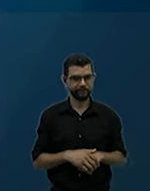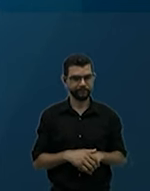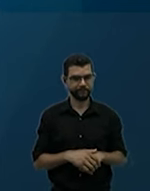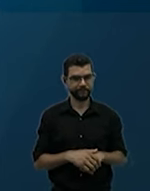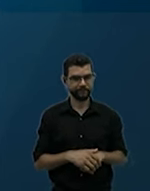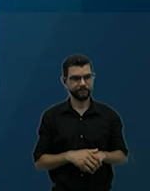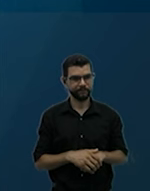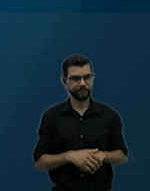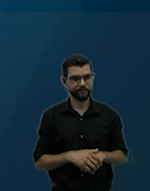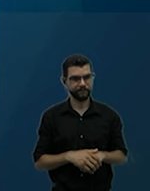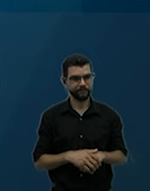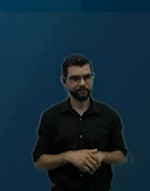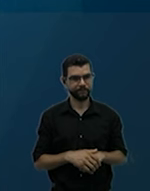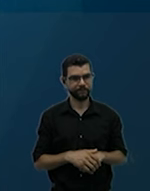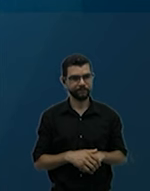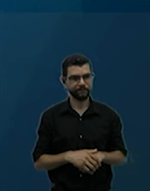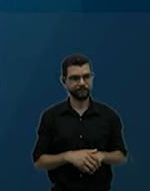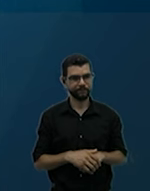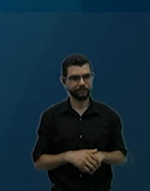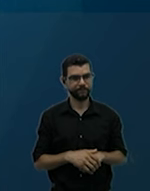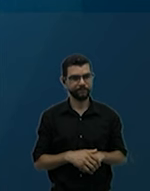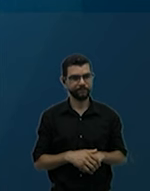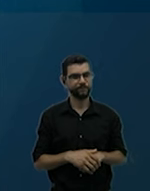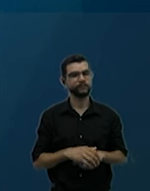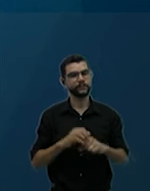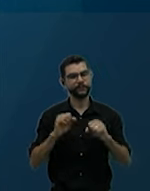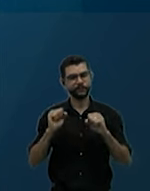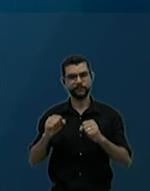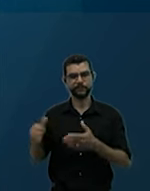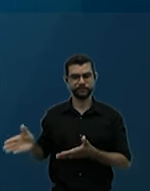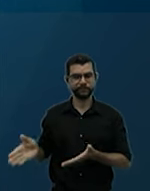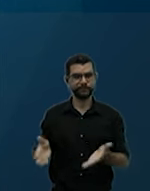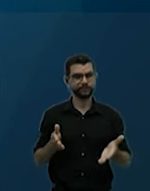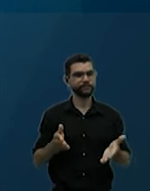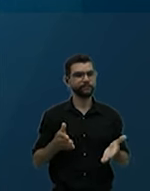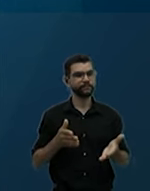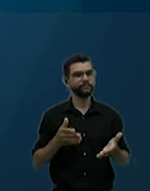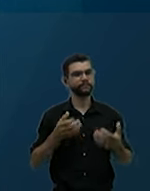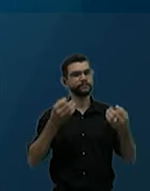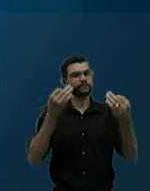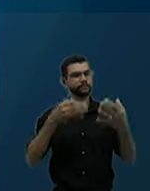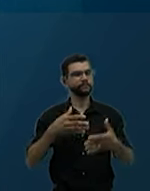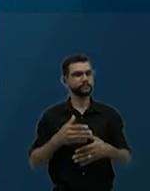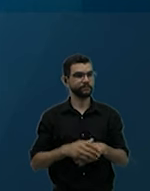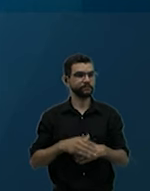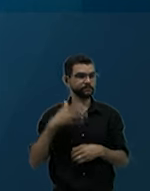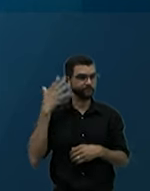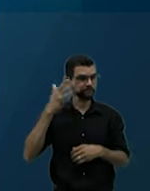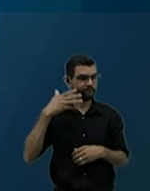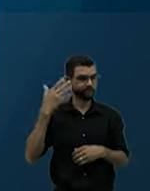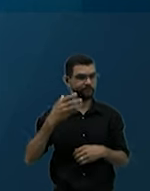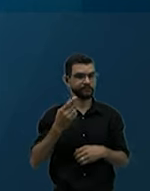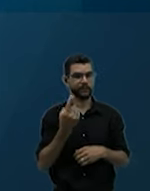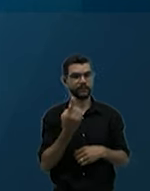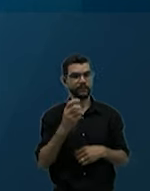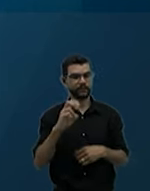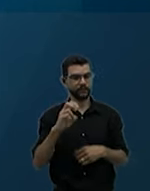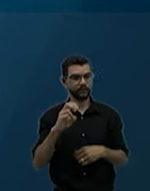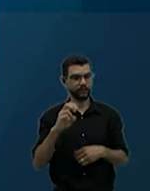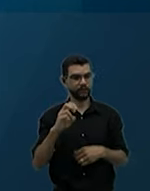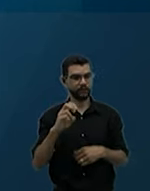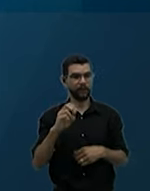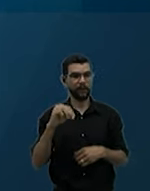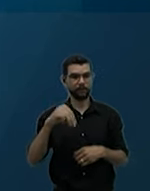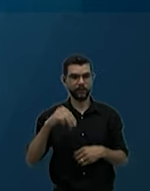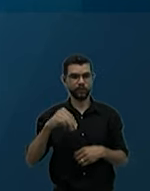palavra, então, pelo prazo máximo de 15 minutos, mas ficaria feliz se usasse menos. Senhora presidente, pela